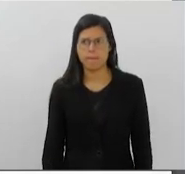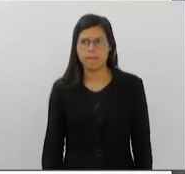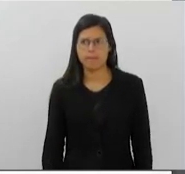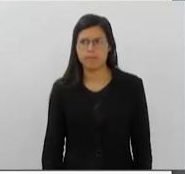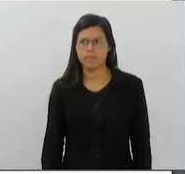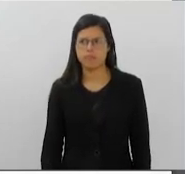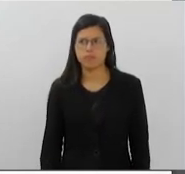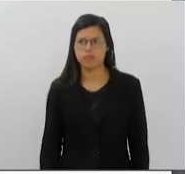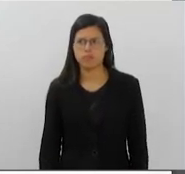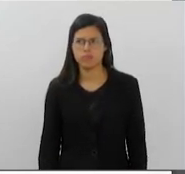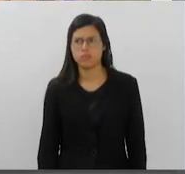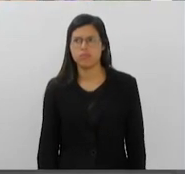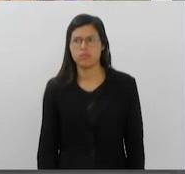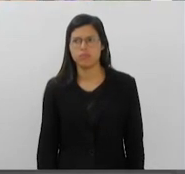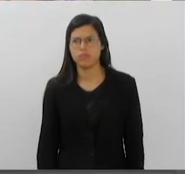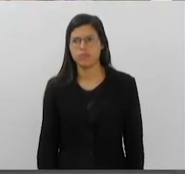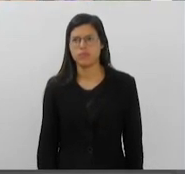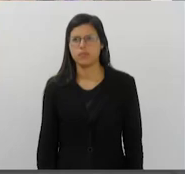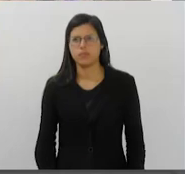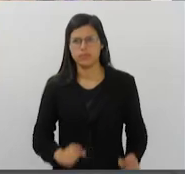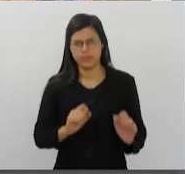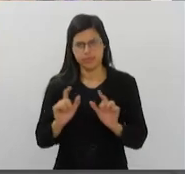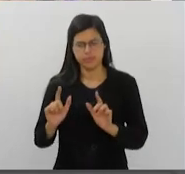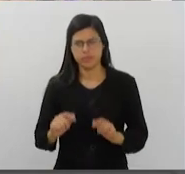Pode passar, por favor.